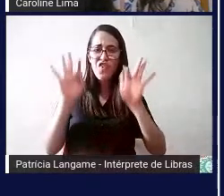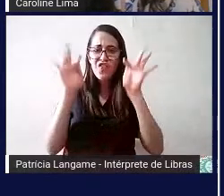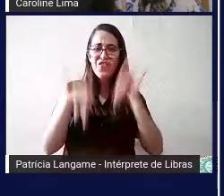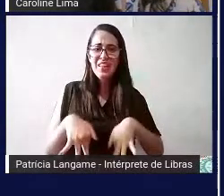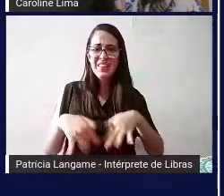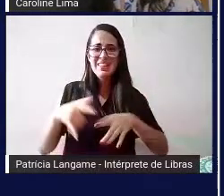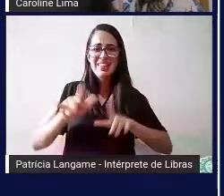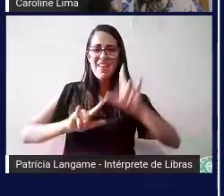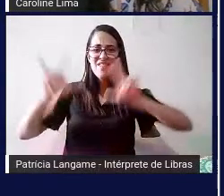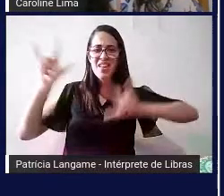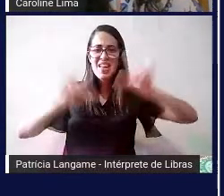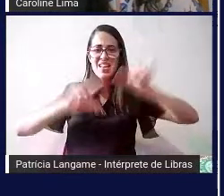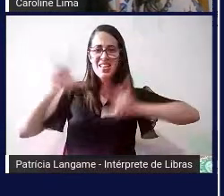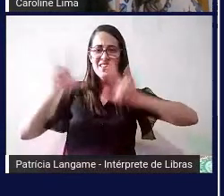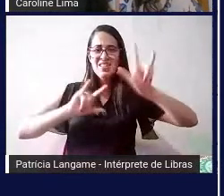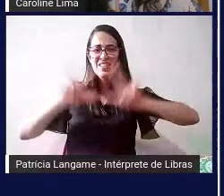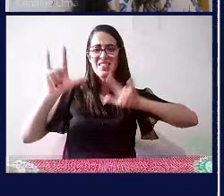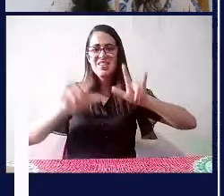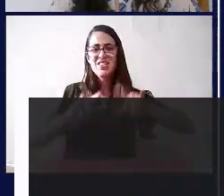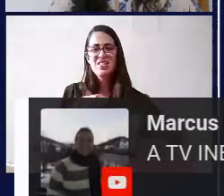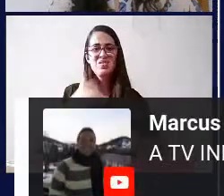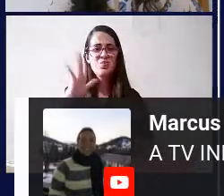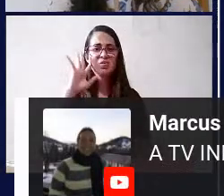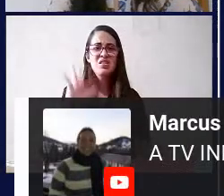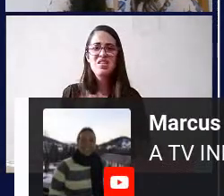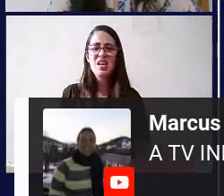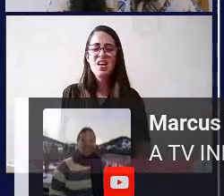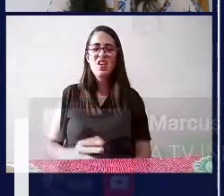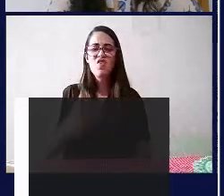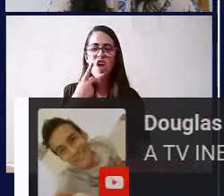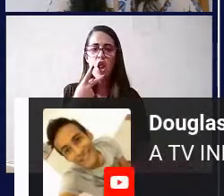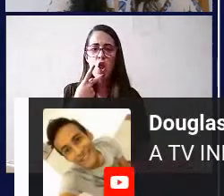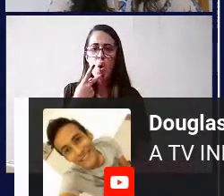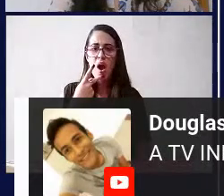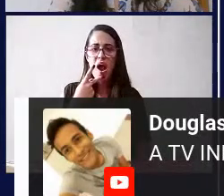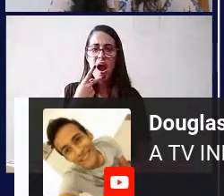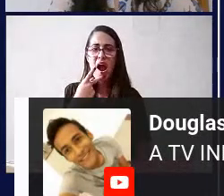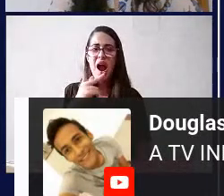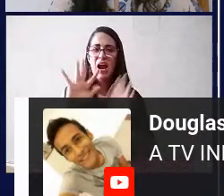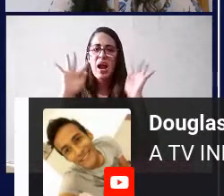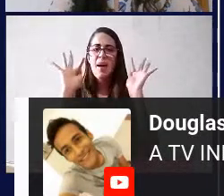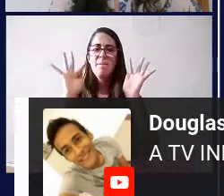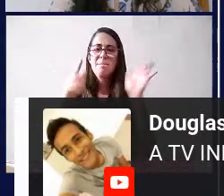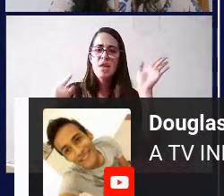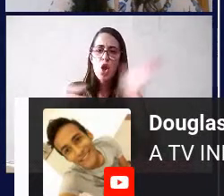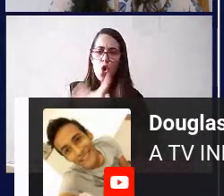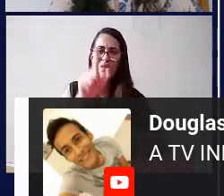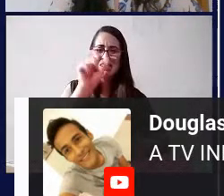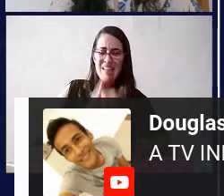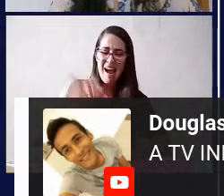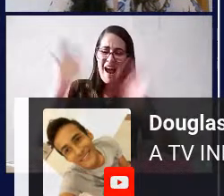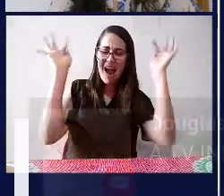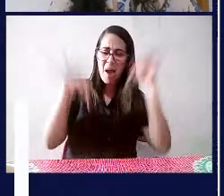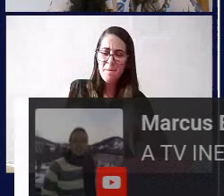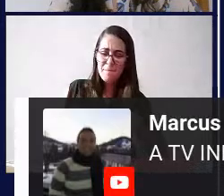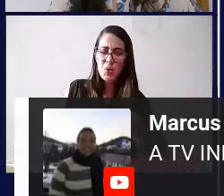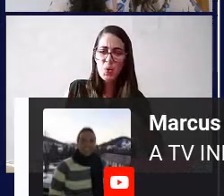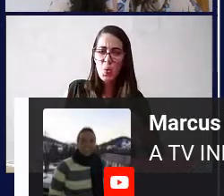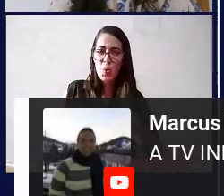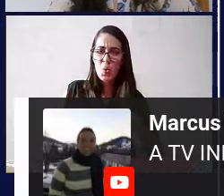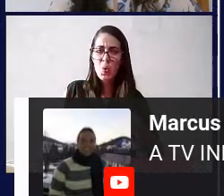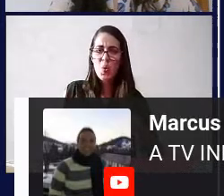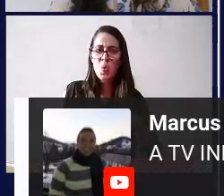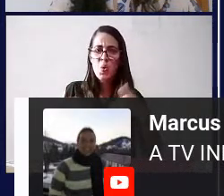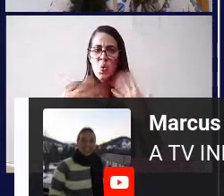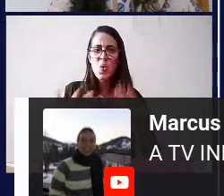o comentário deles deixa o Marcos comenta que acabou aliás o Douglas pergunta se acabou e aí o Marcos comenta